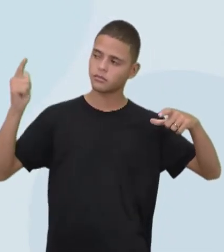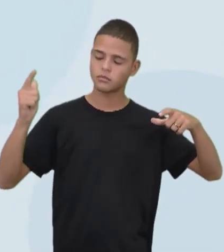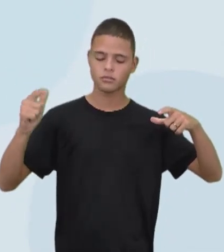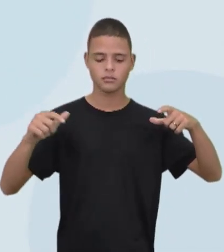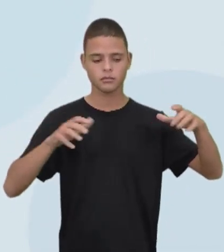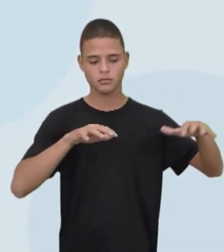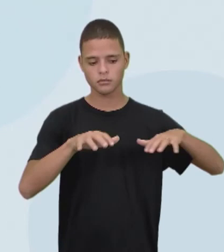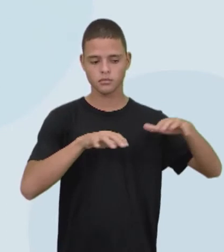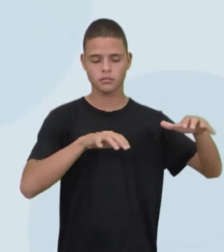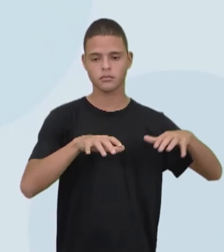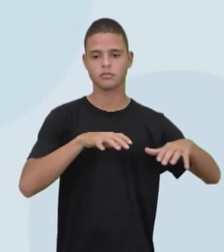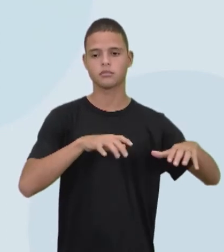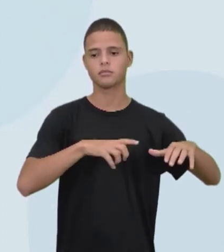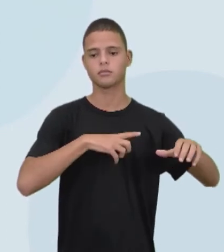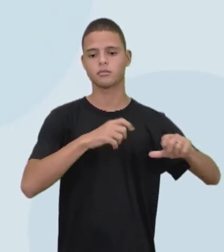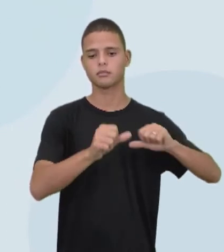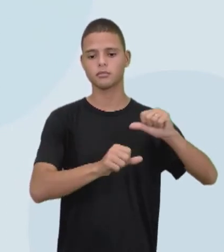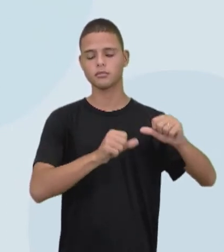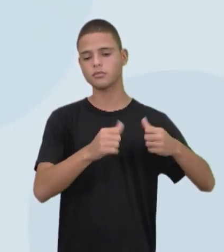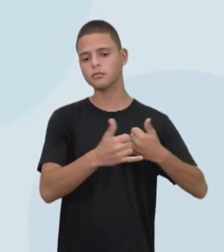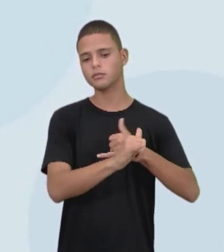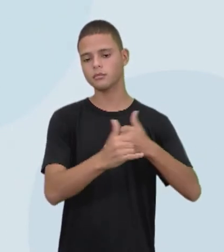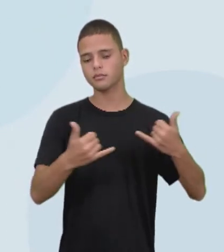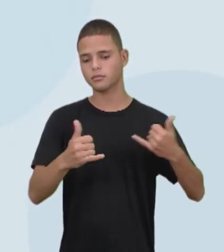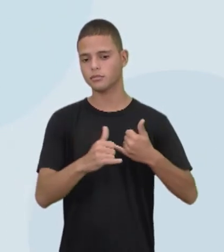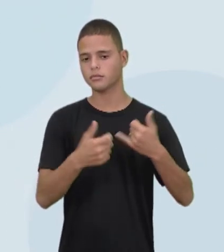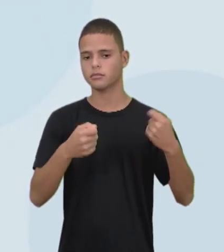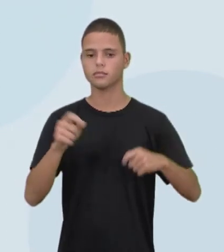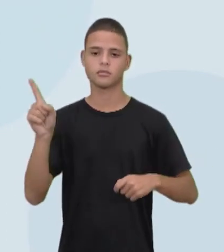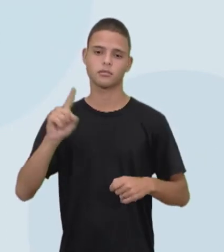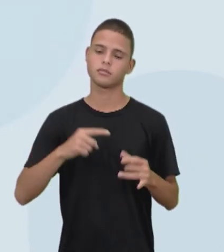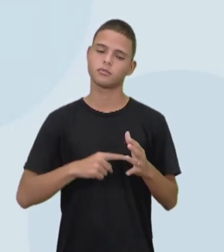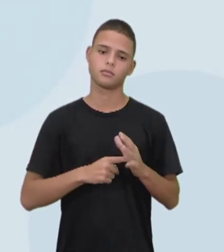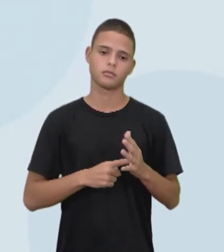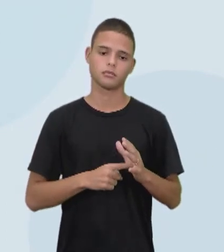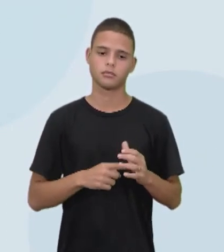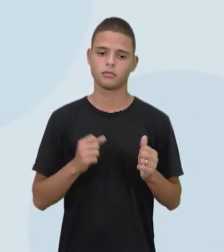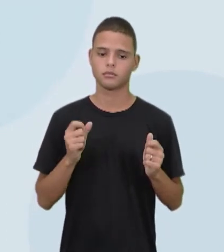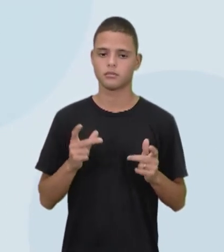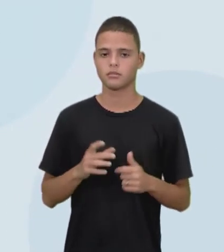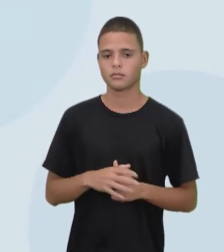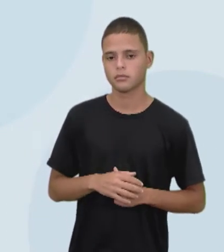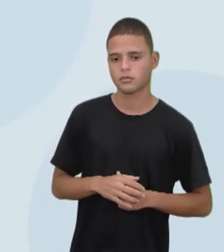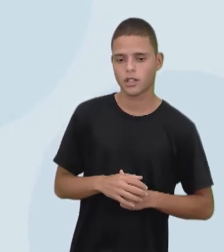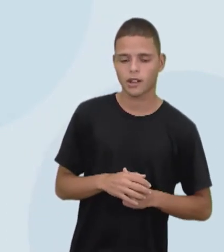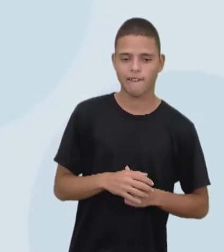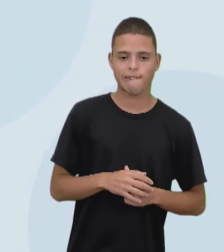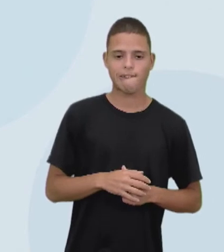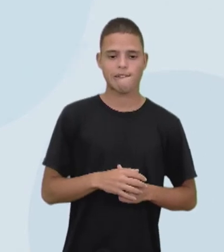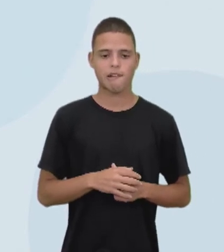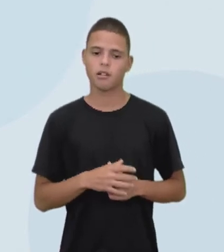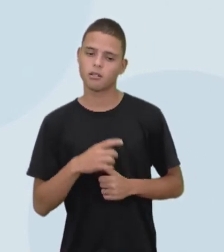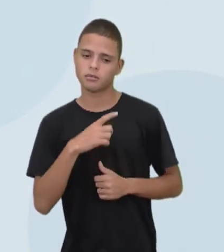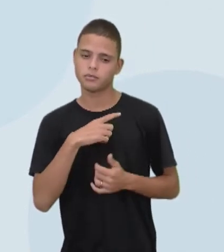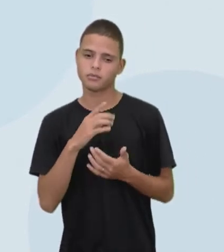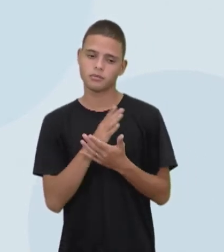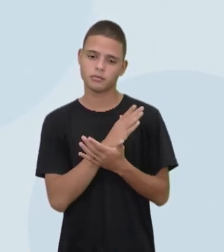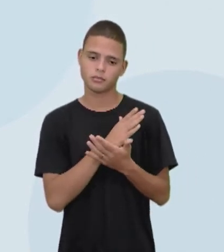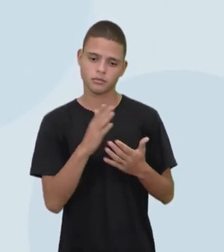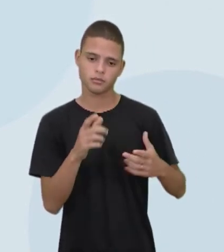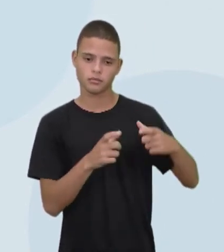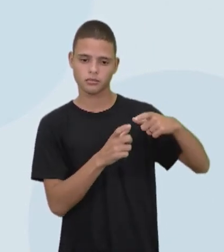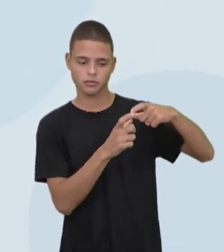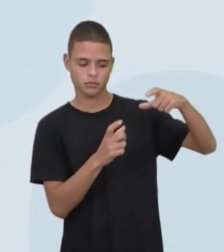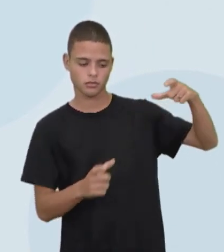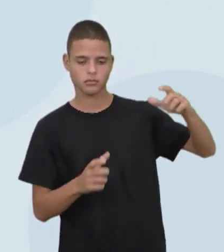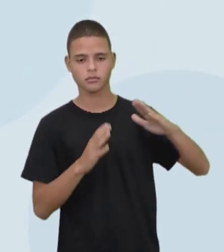e arranca esse elétron gerando a corrente. Então, não precisamos de turbina. Bom, Quando se trata de pequenas placas instaladas sobre o telhado